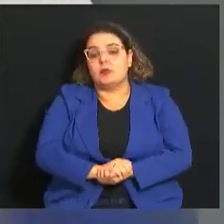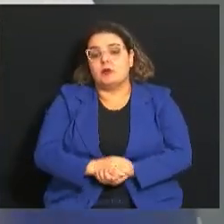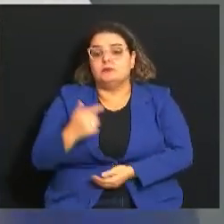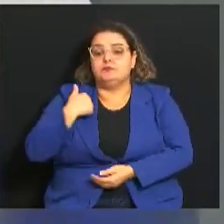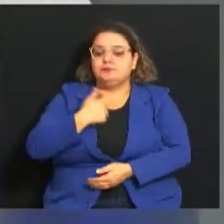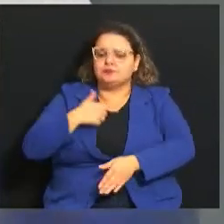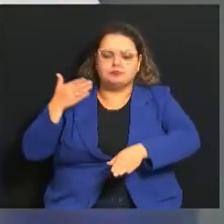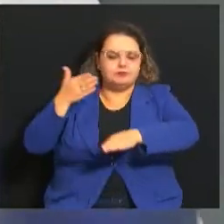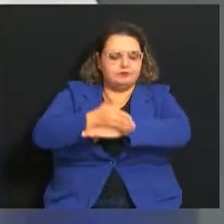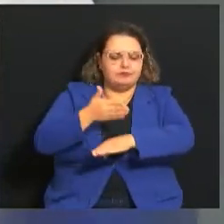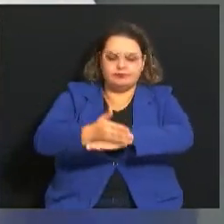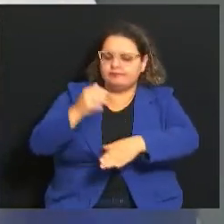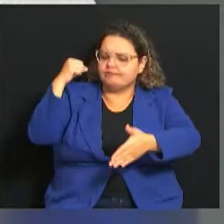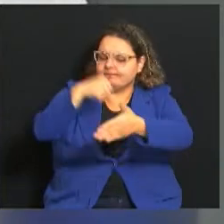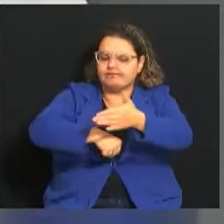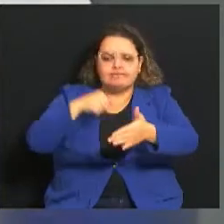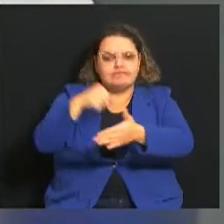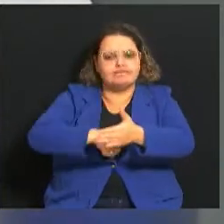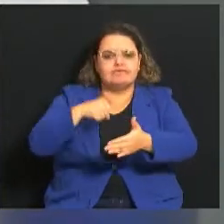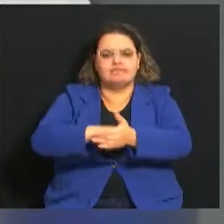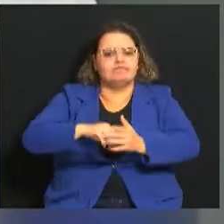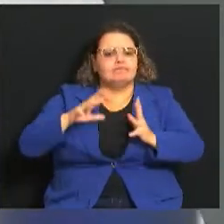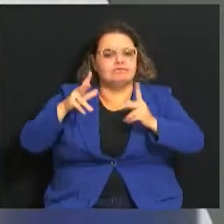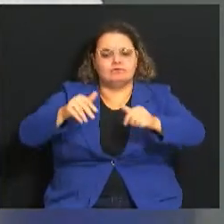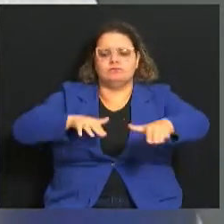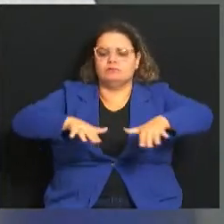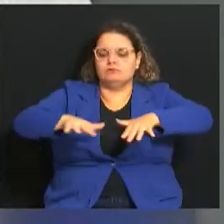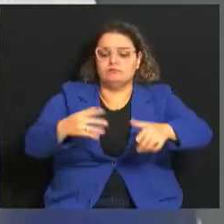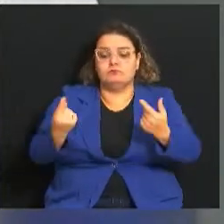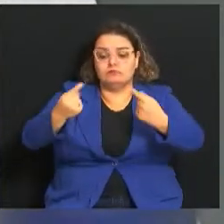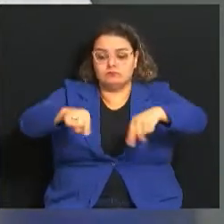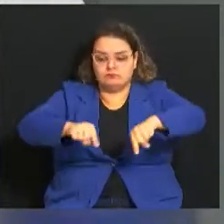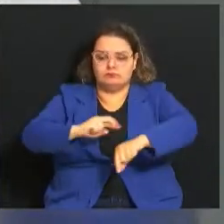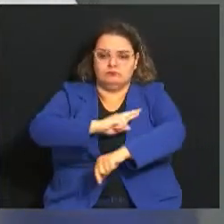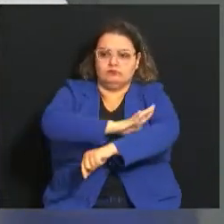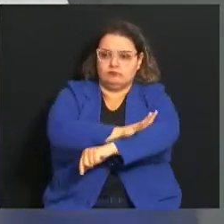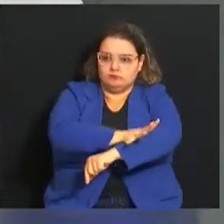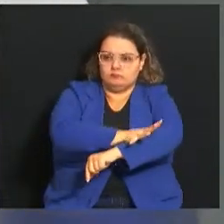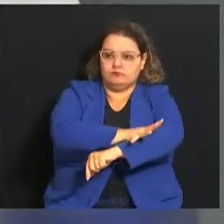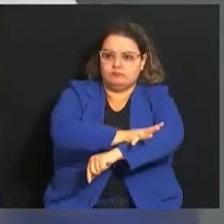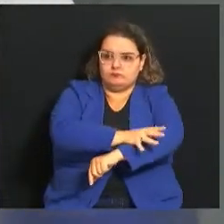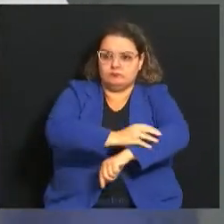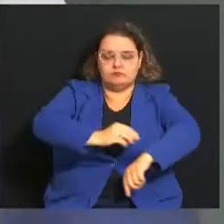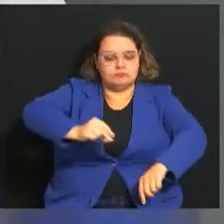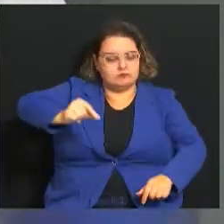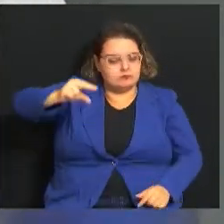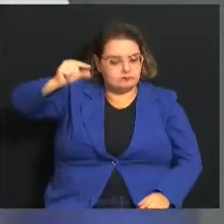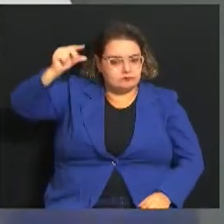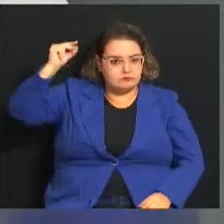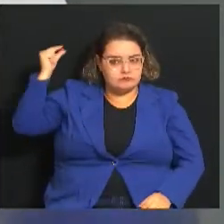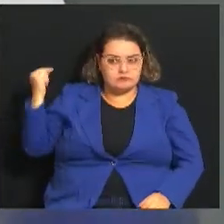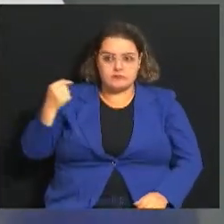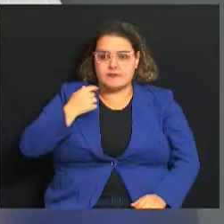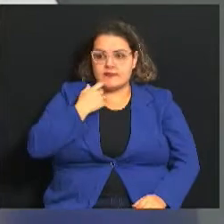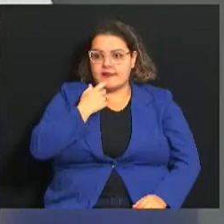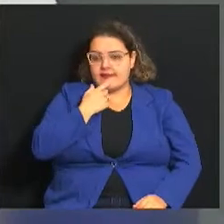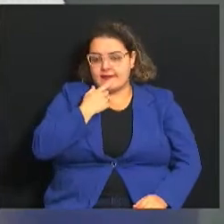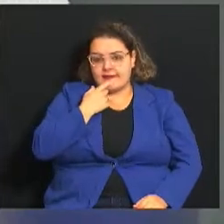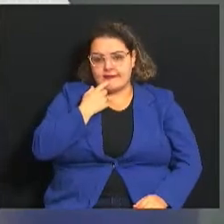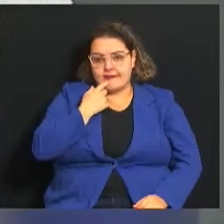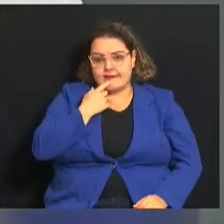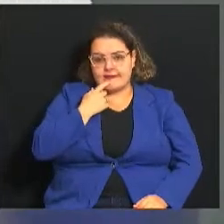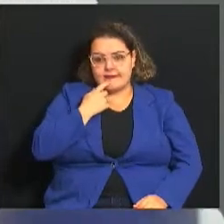brigamos e fazemos um tipo de movimento contra o racismo. Isso já é uma coisa de dificuldade da Ponte